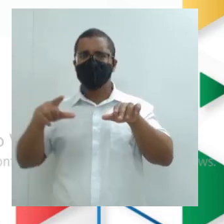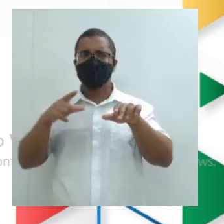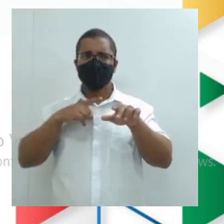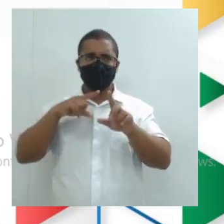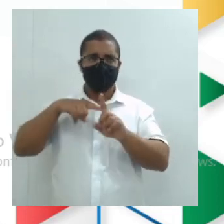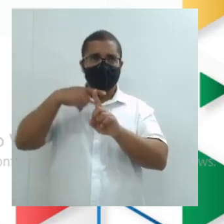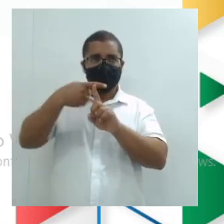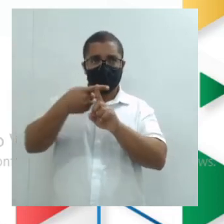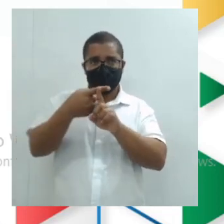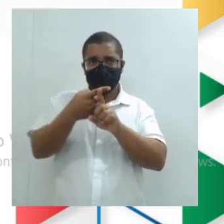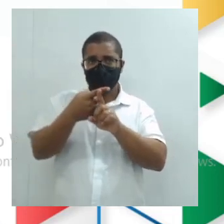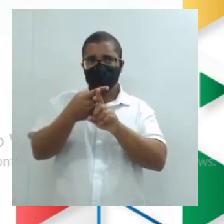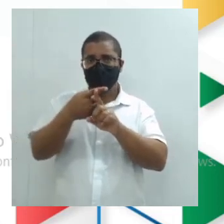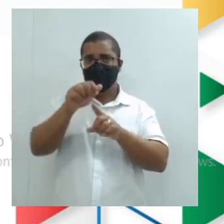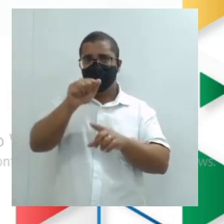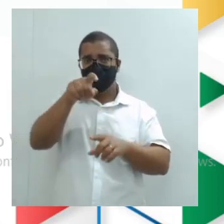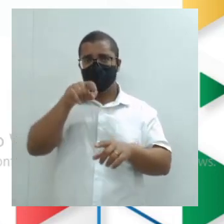axiomas